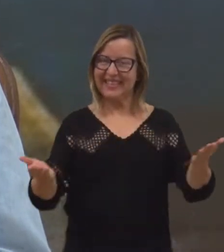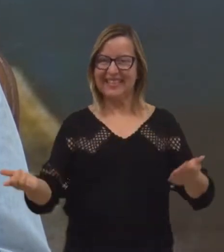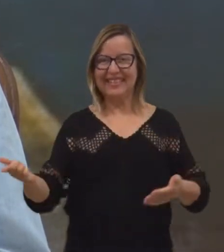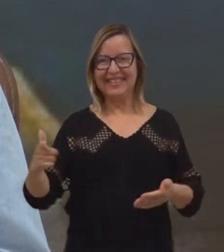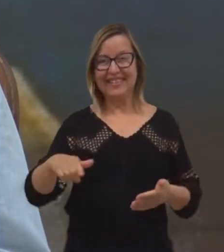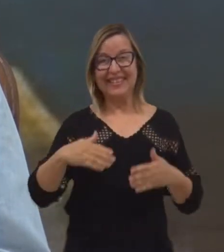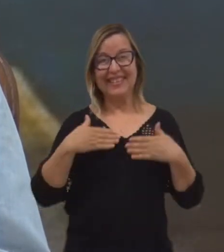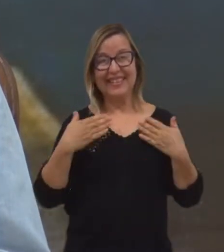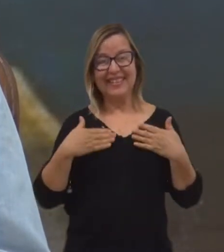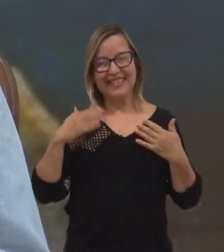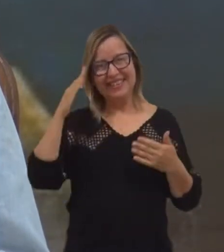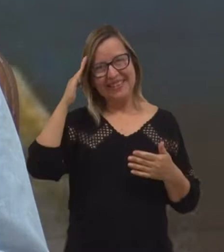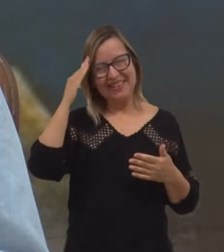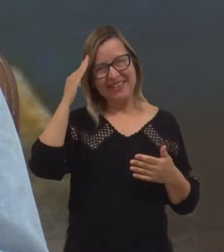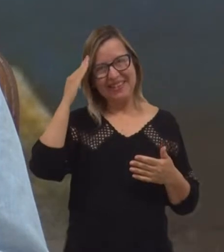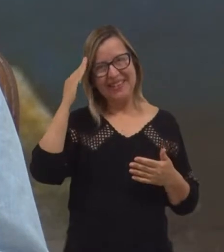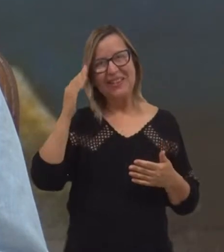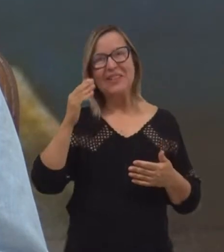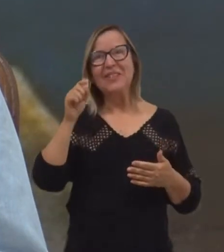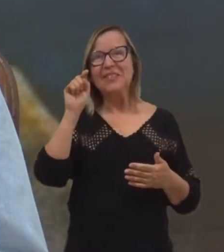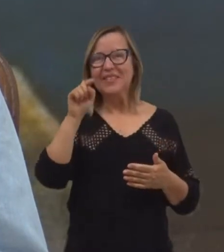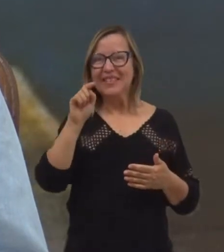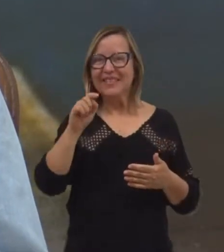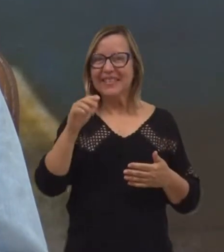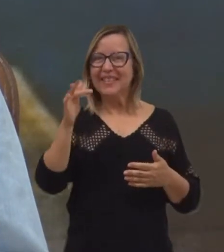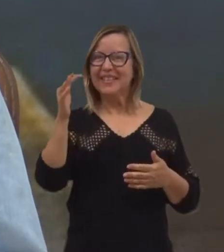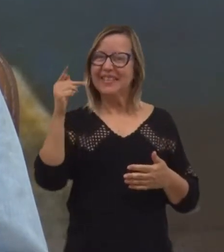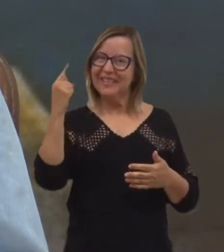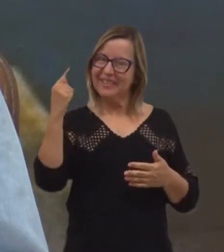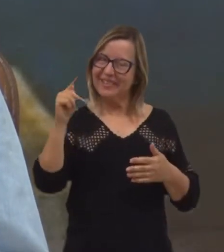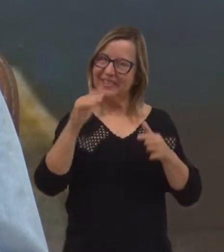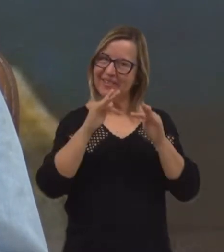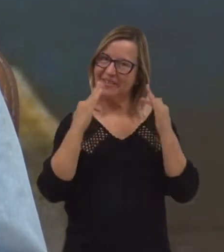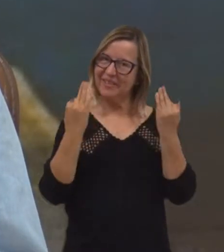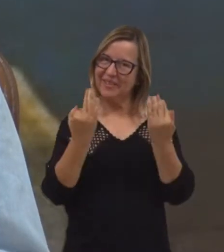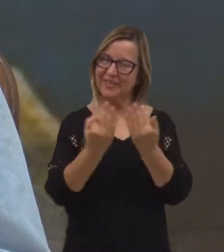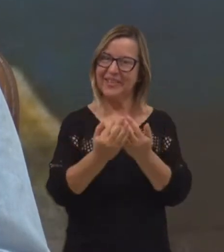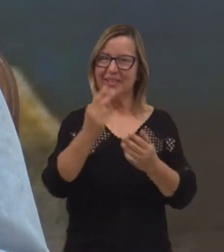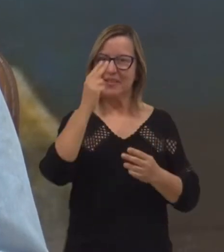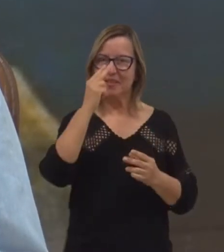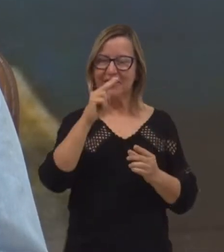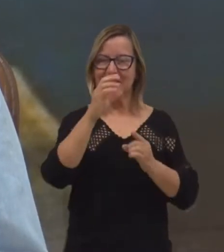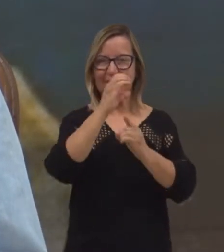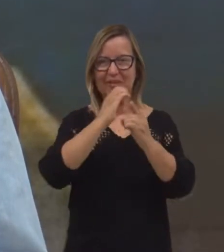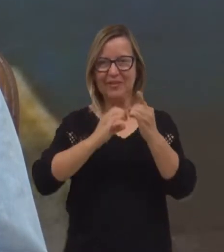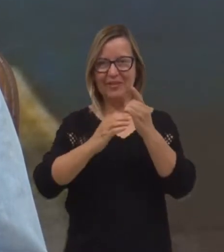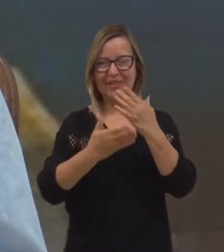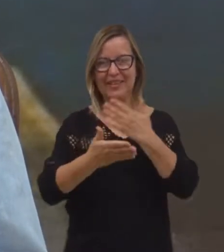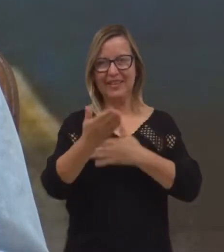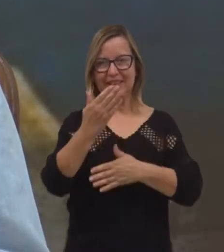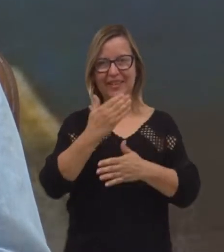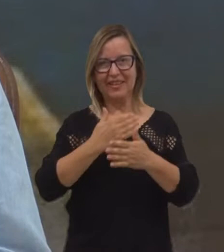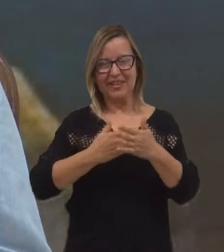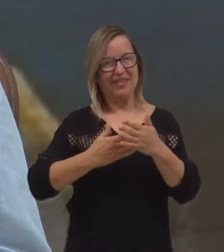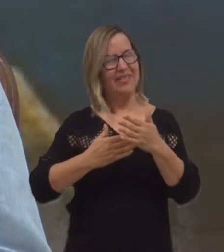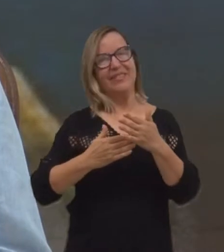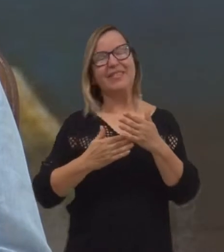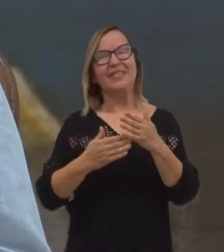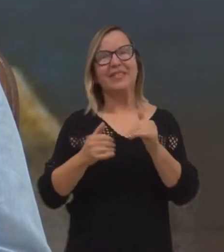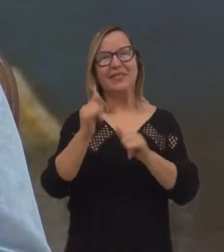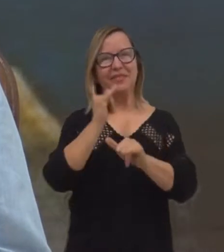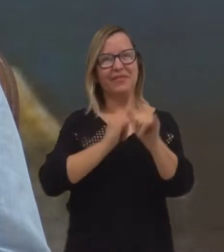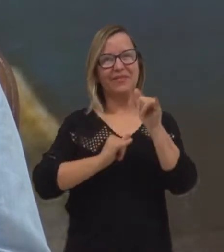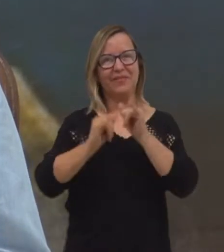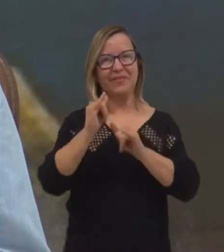Uma alegria saber que você e a sua família estão nos acompanhando aí pelas redes sociais. É